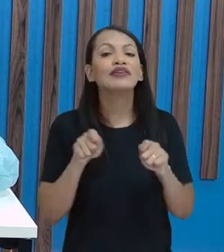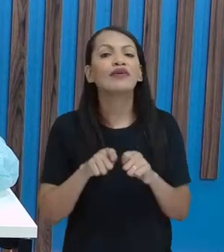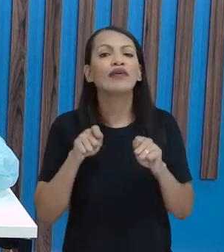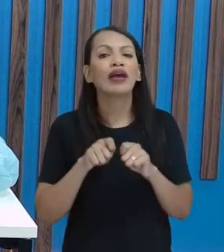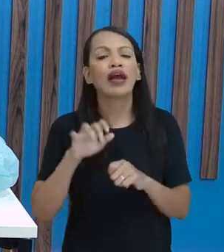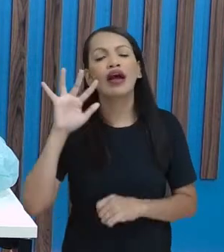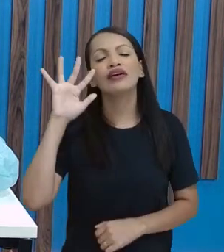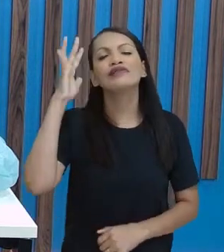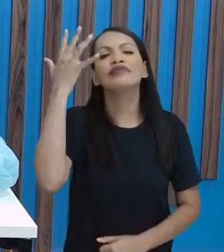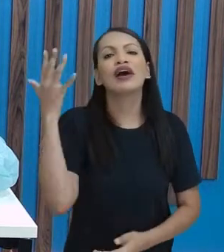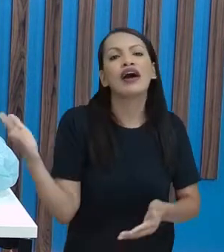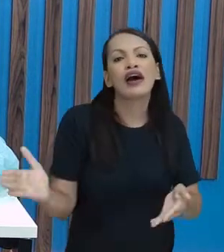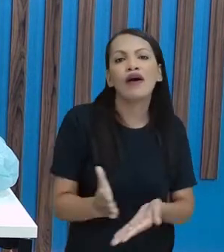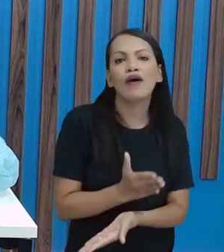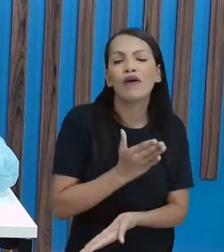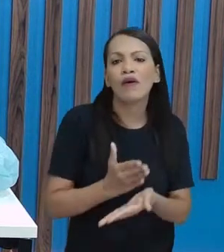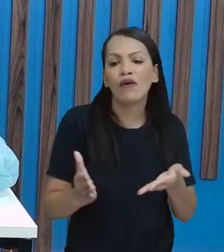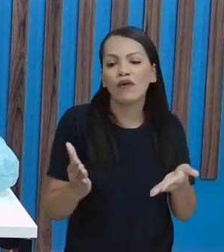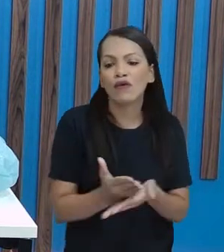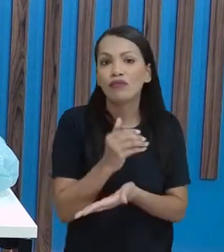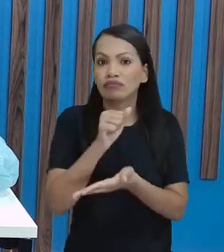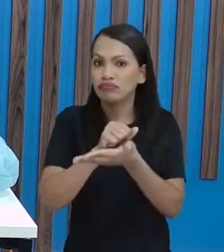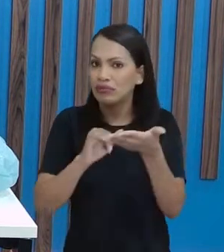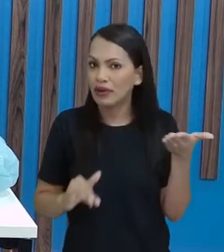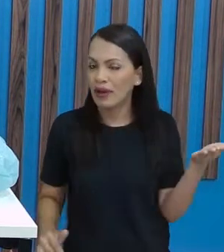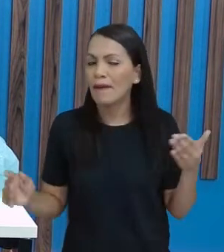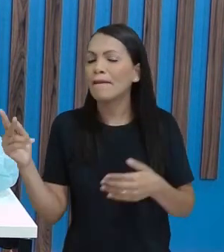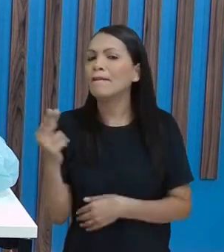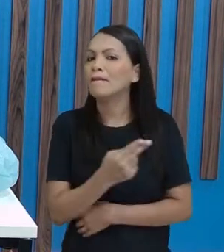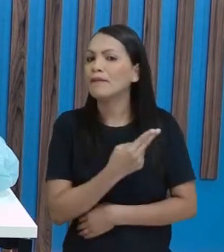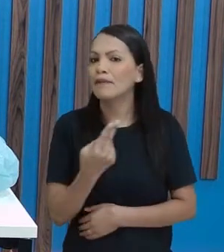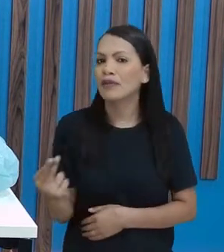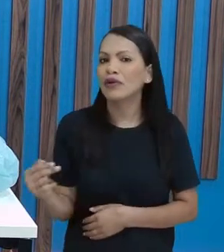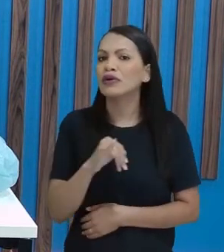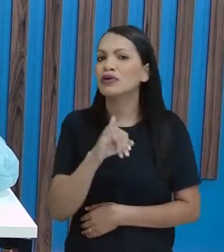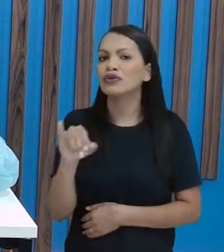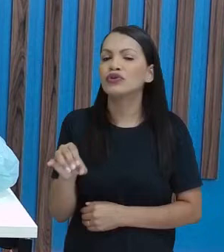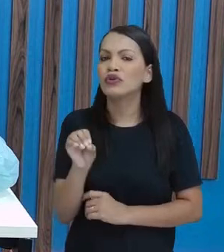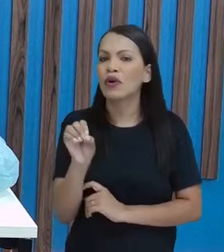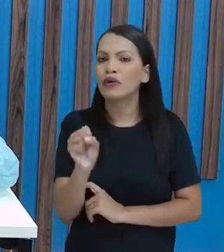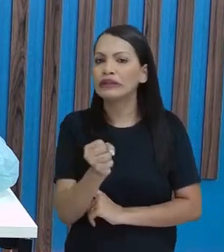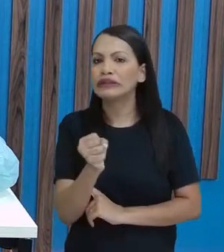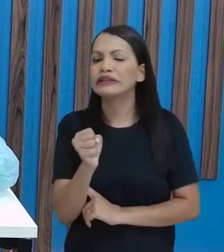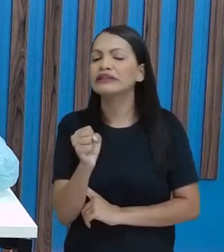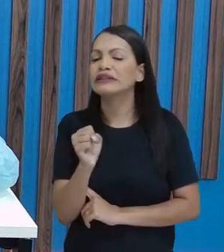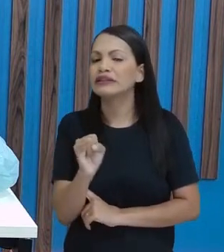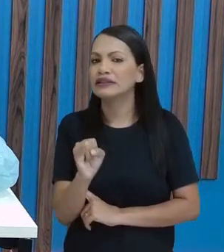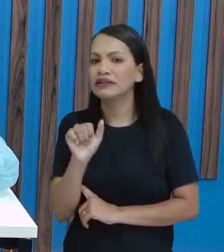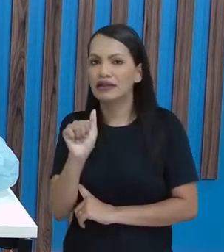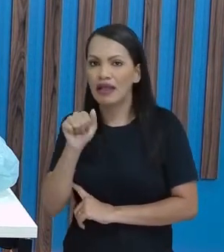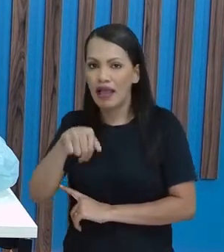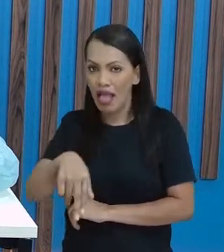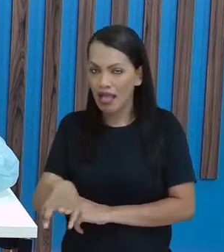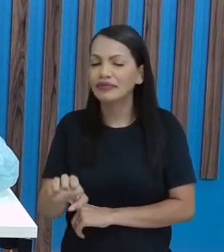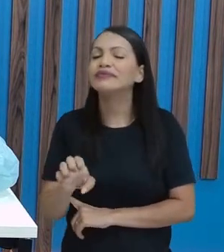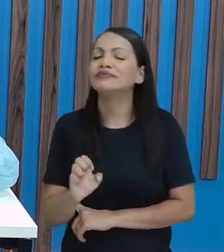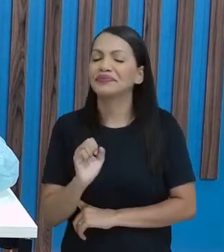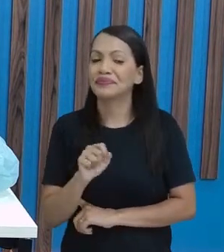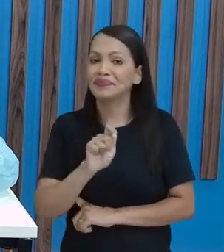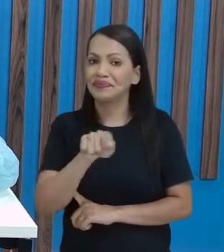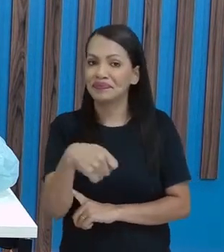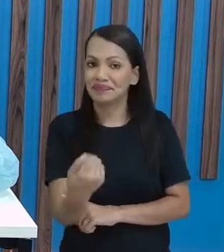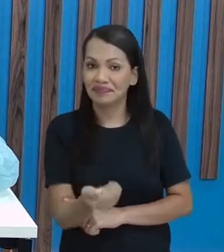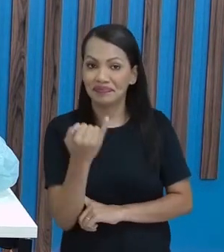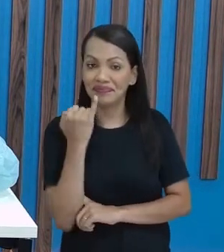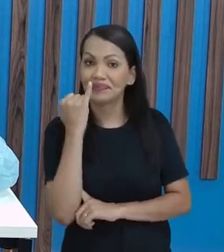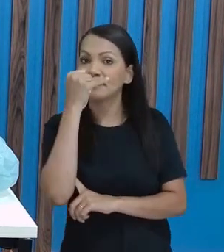alguns probleminhas. Eu sou a professora Josiane Santos e o componente curricular da nossa aula é matemática, tá certo? Mas